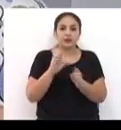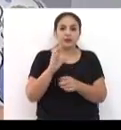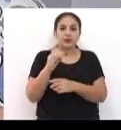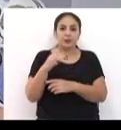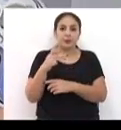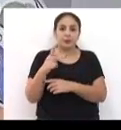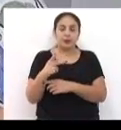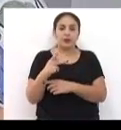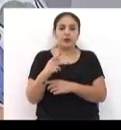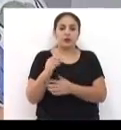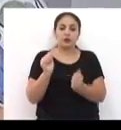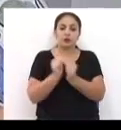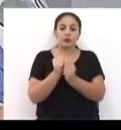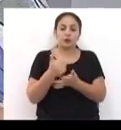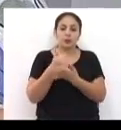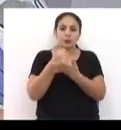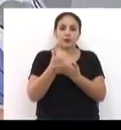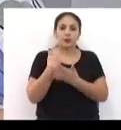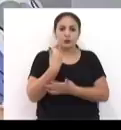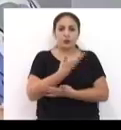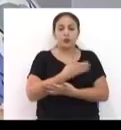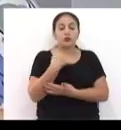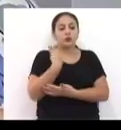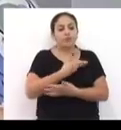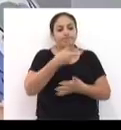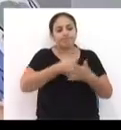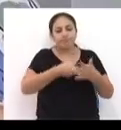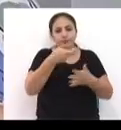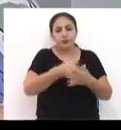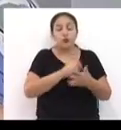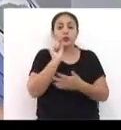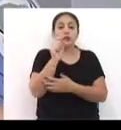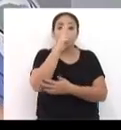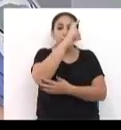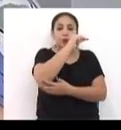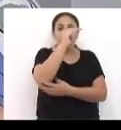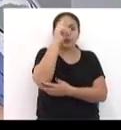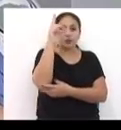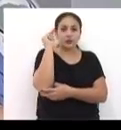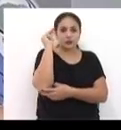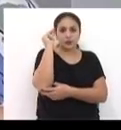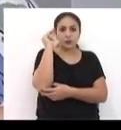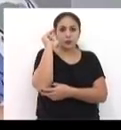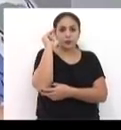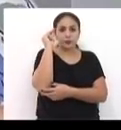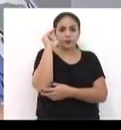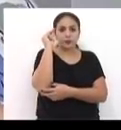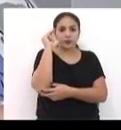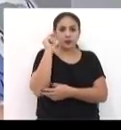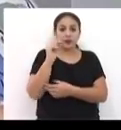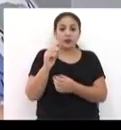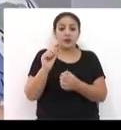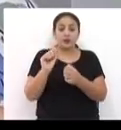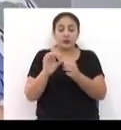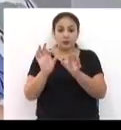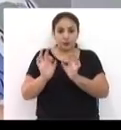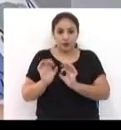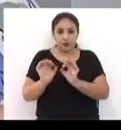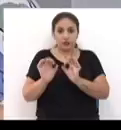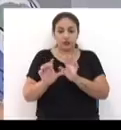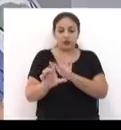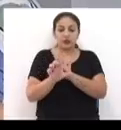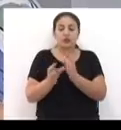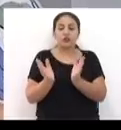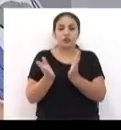E o que a gente está pedindo, assim, pleiteando, né, que o Executivo ele manda esse projeto de lei que já foi